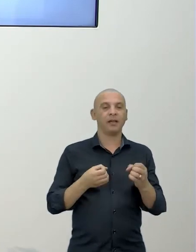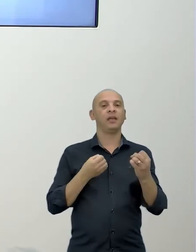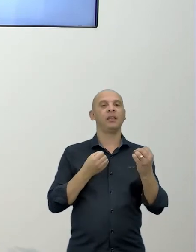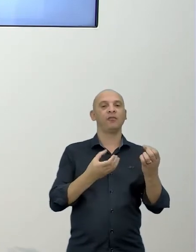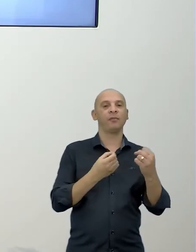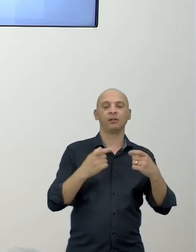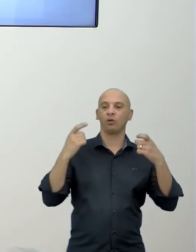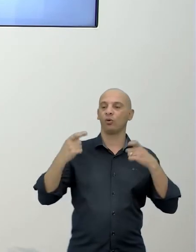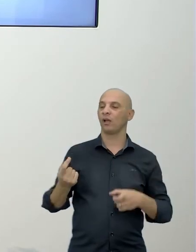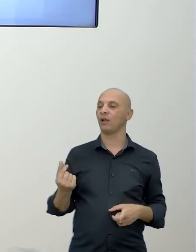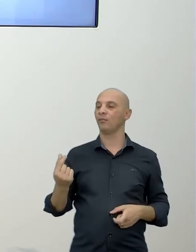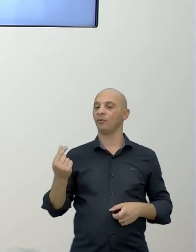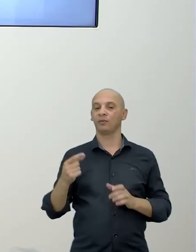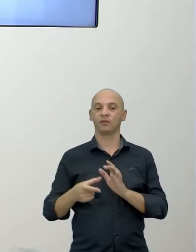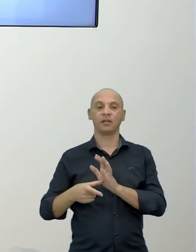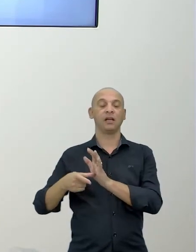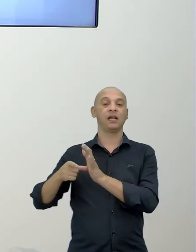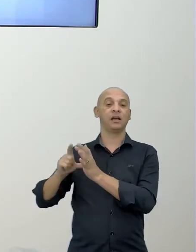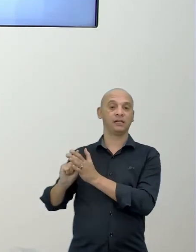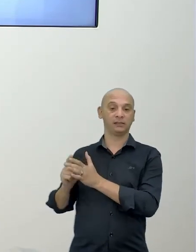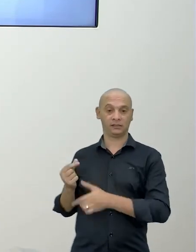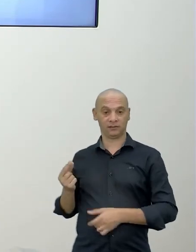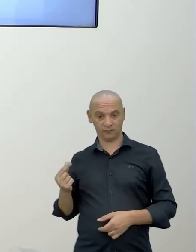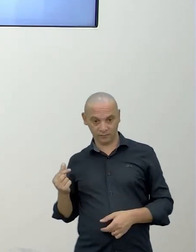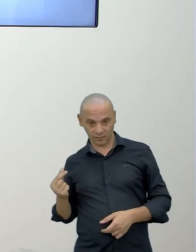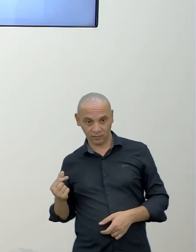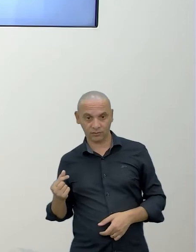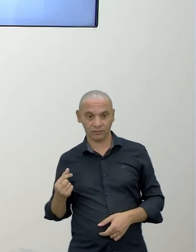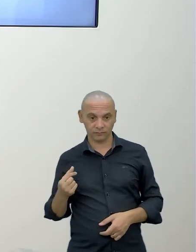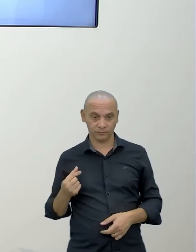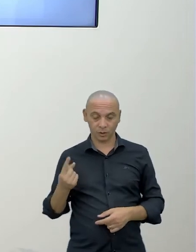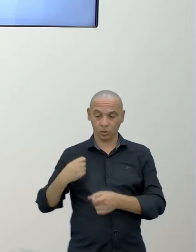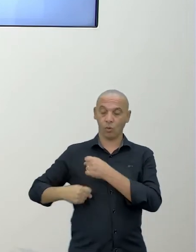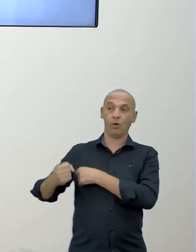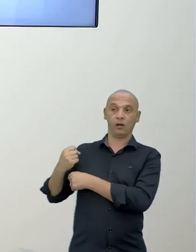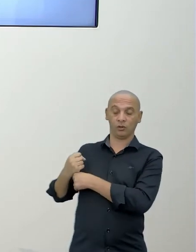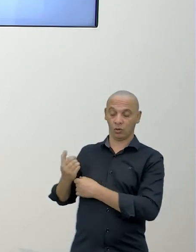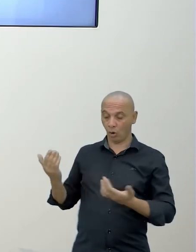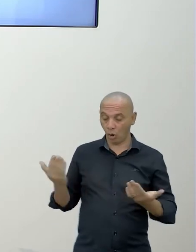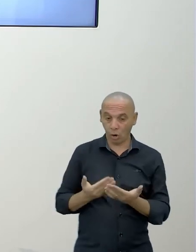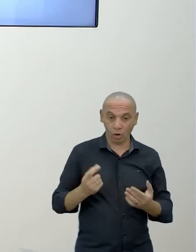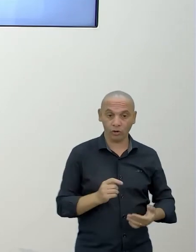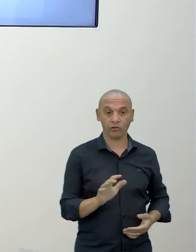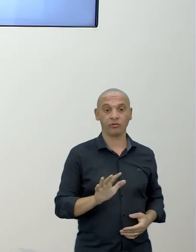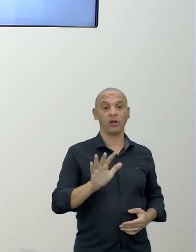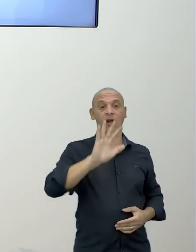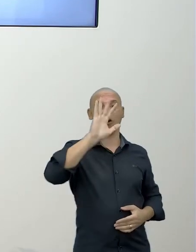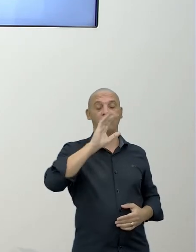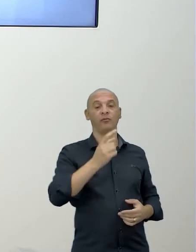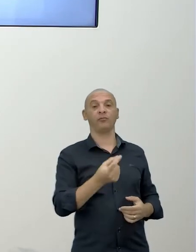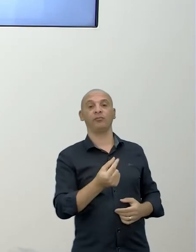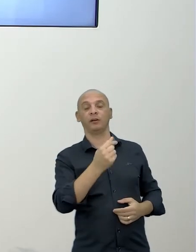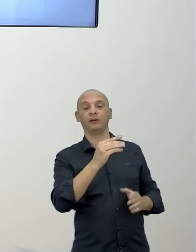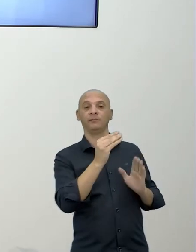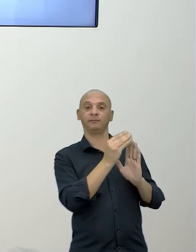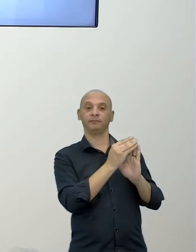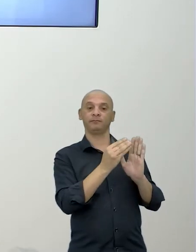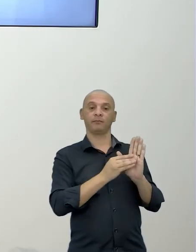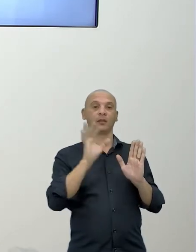também frequentam acham a mesma coisa. Ponto. Pegamos também dados de que o preço do pão de queijo era